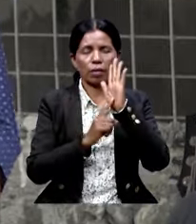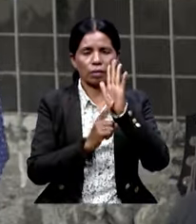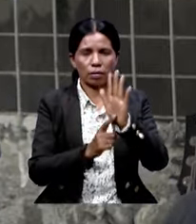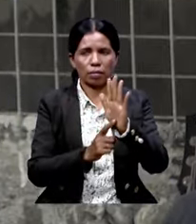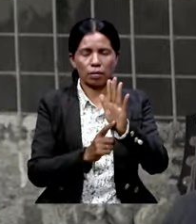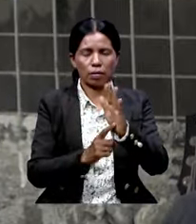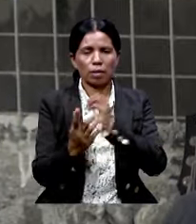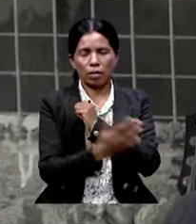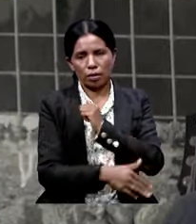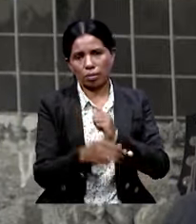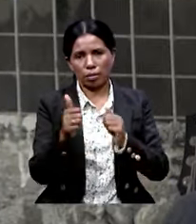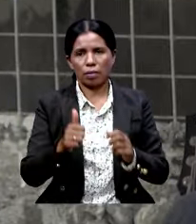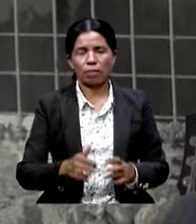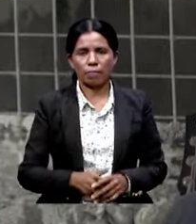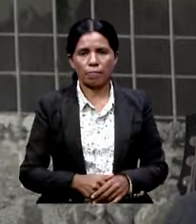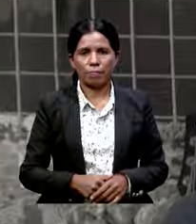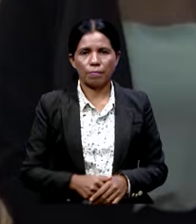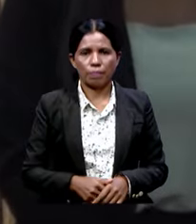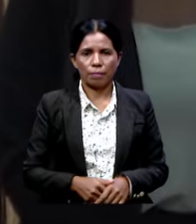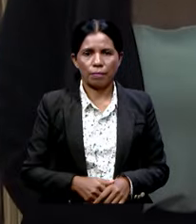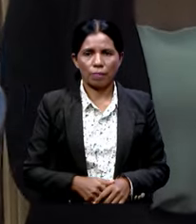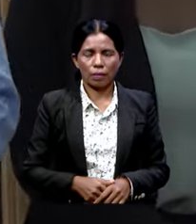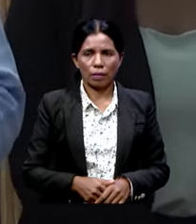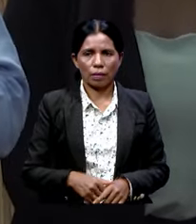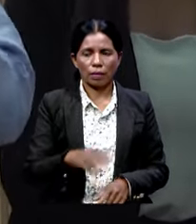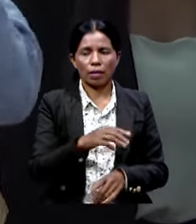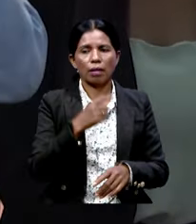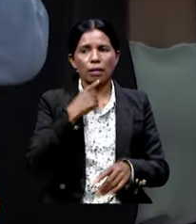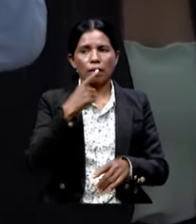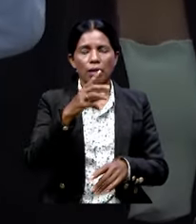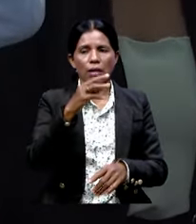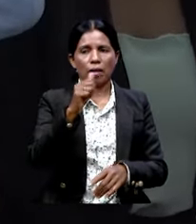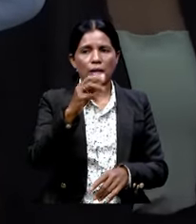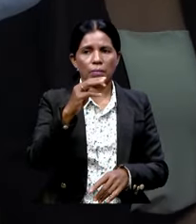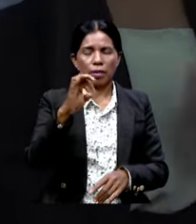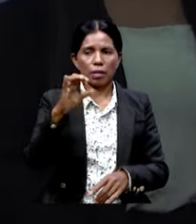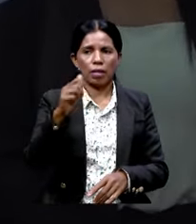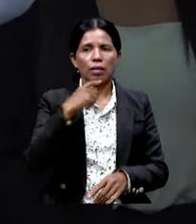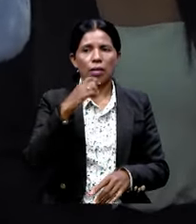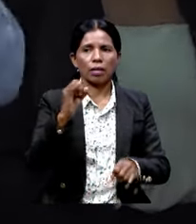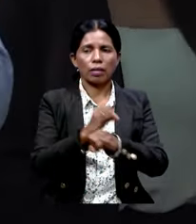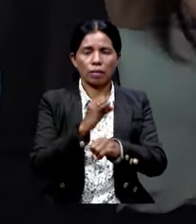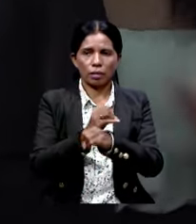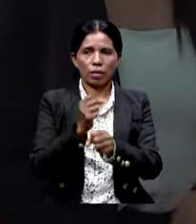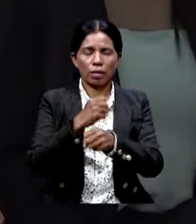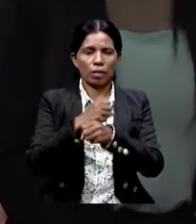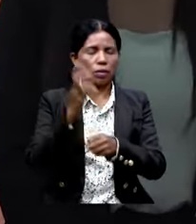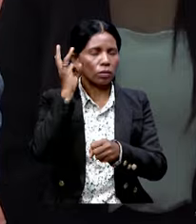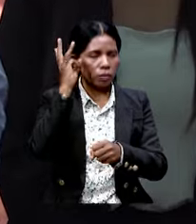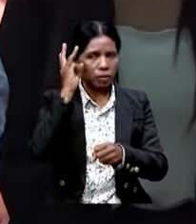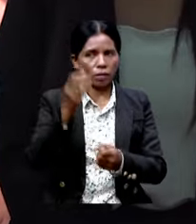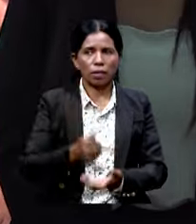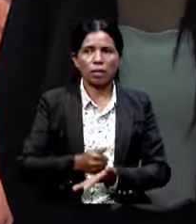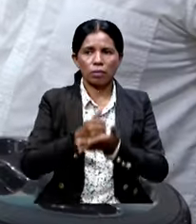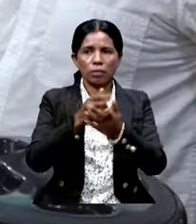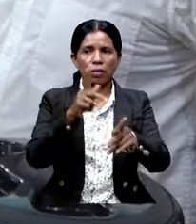Railiu. Diretora Companhia Flamingos, Amélia Mendonça Mosa Teten, indústria produção tua né, bele ajuda a comunidade